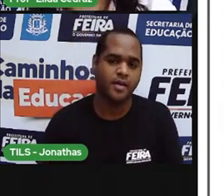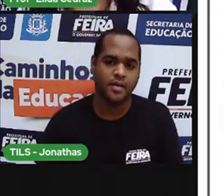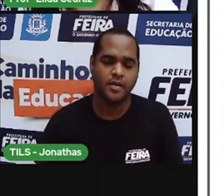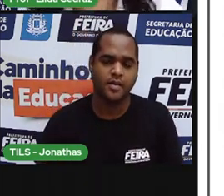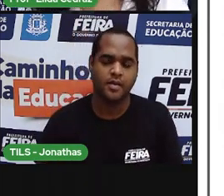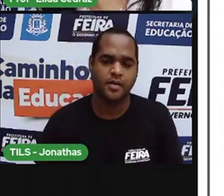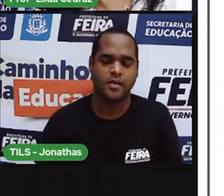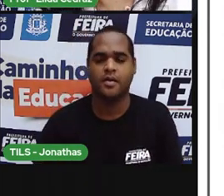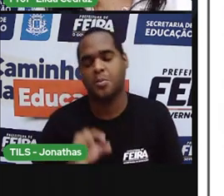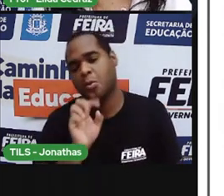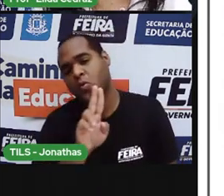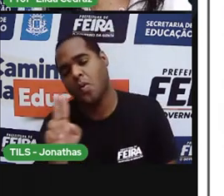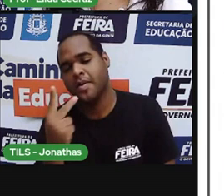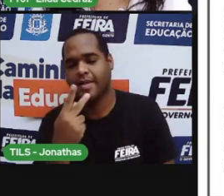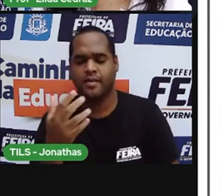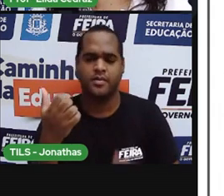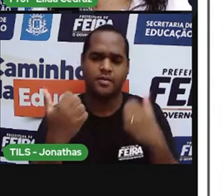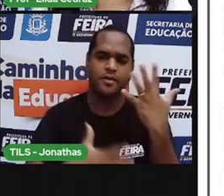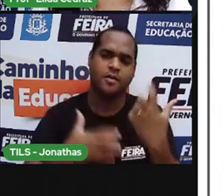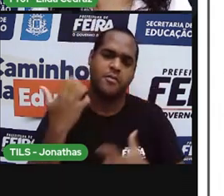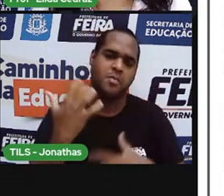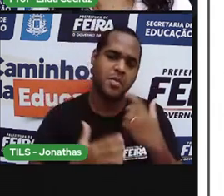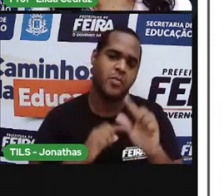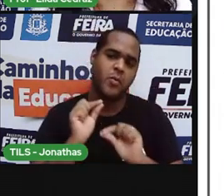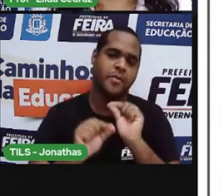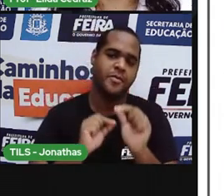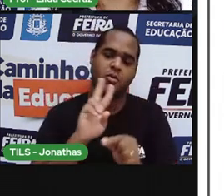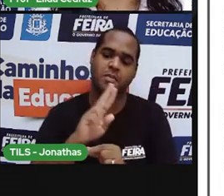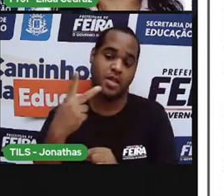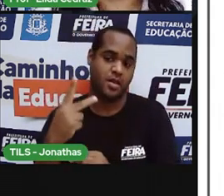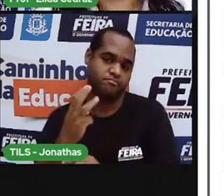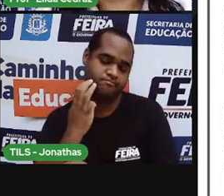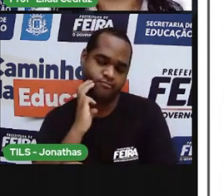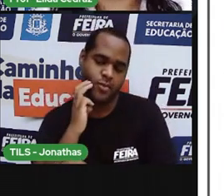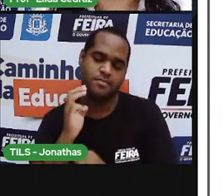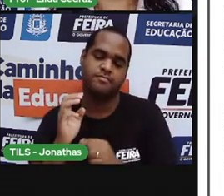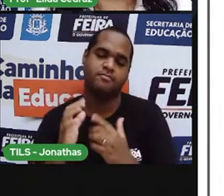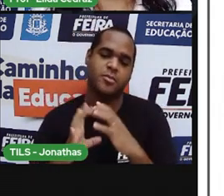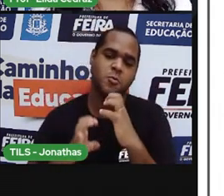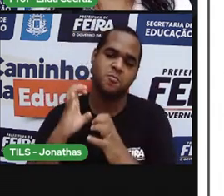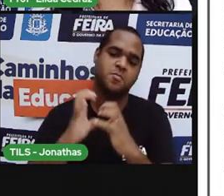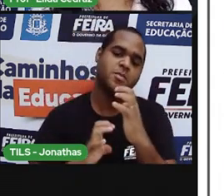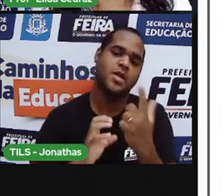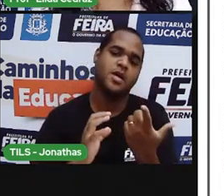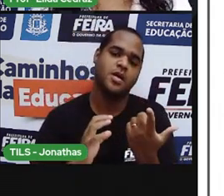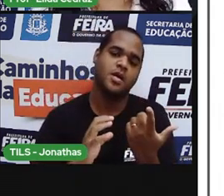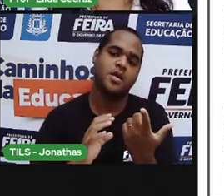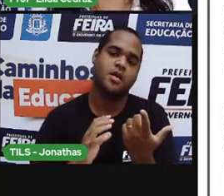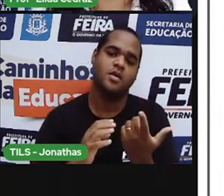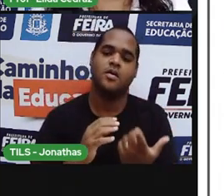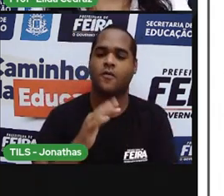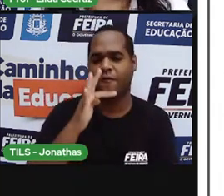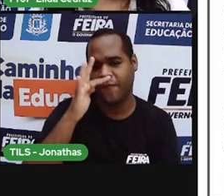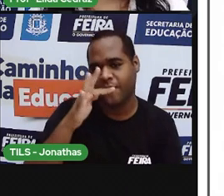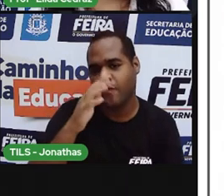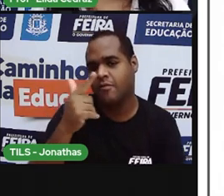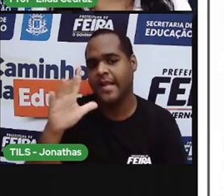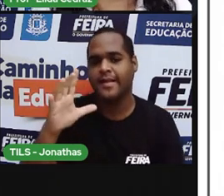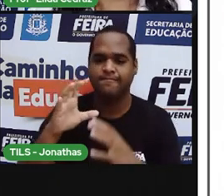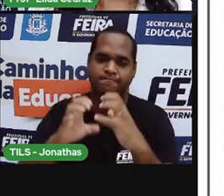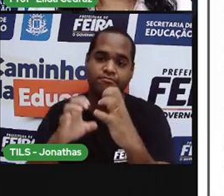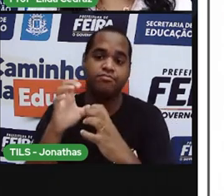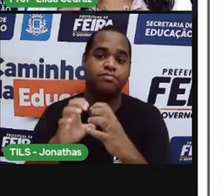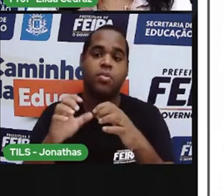Escreve o nome de quem brigou com a Rosa. O Cravo e a Rosa brigaram